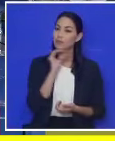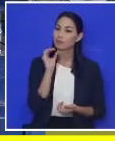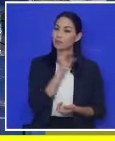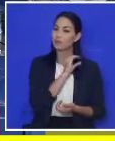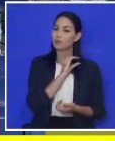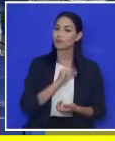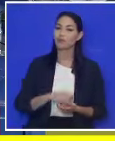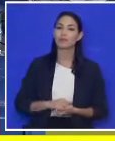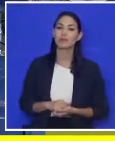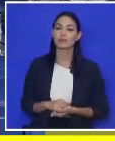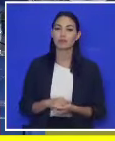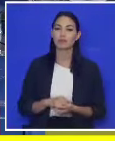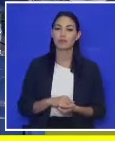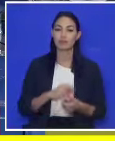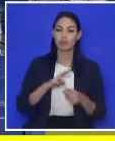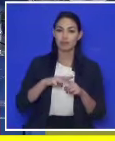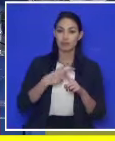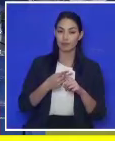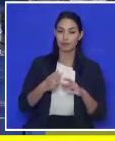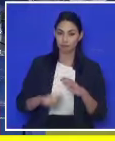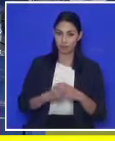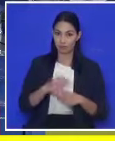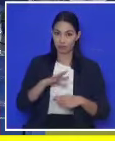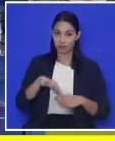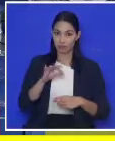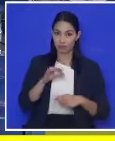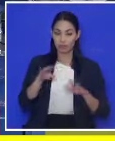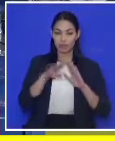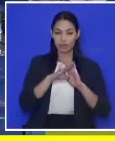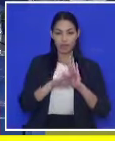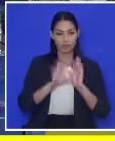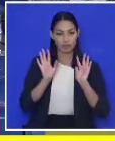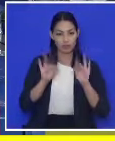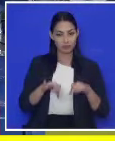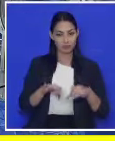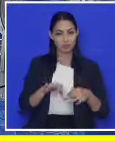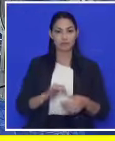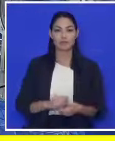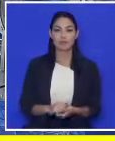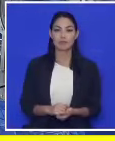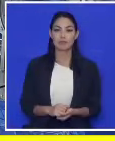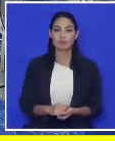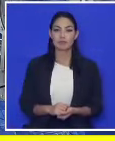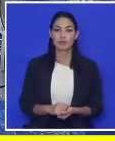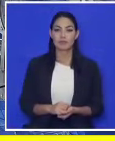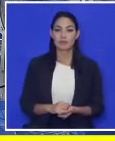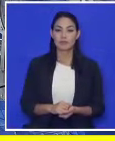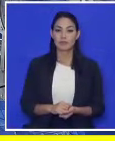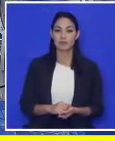transmissão. Dupla Sena foi o primeiro sorteio da noite, já com todos os procedimentos concluídos.